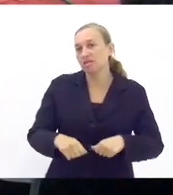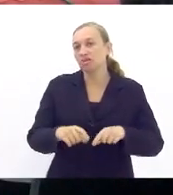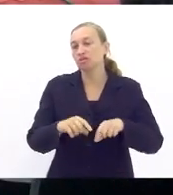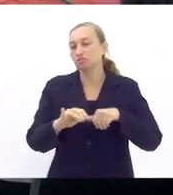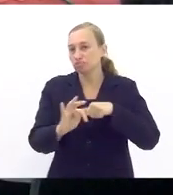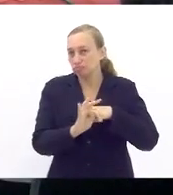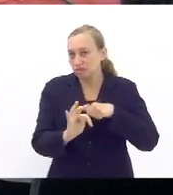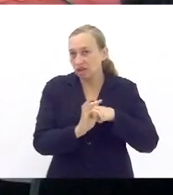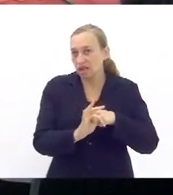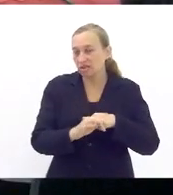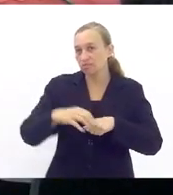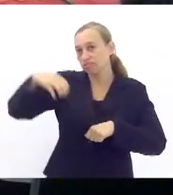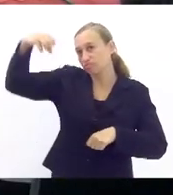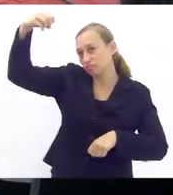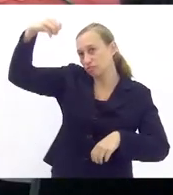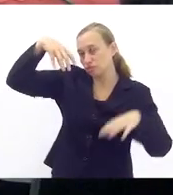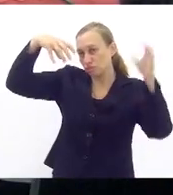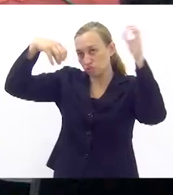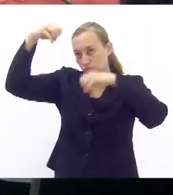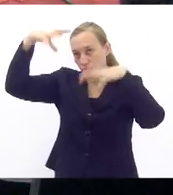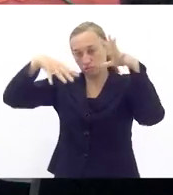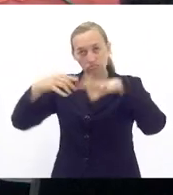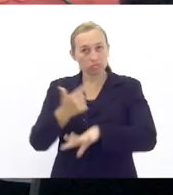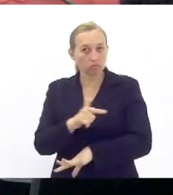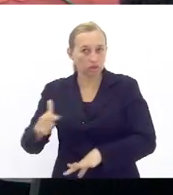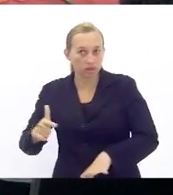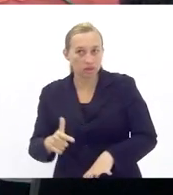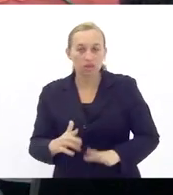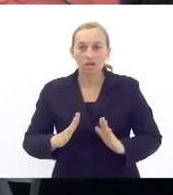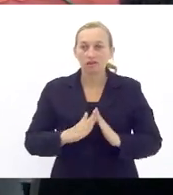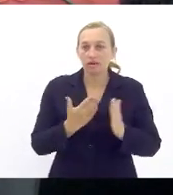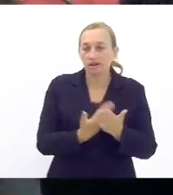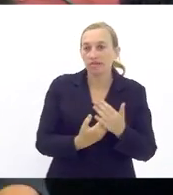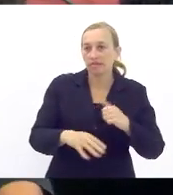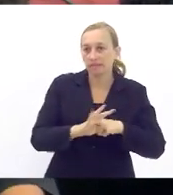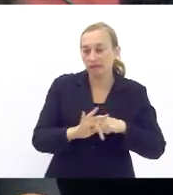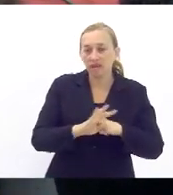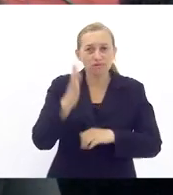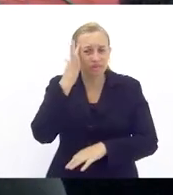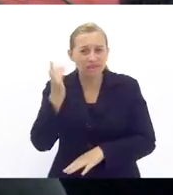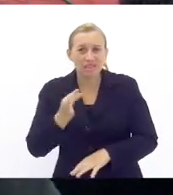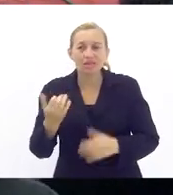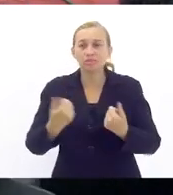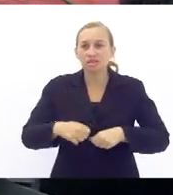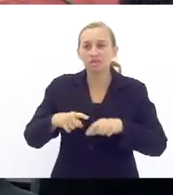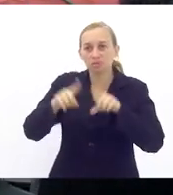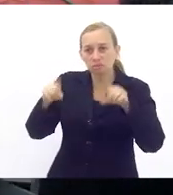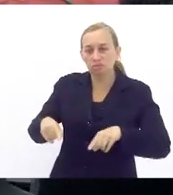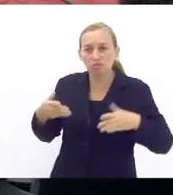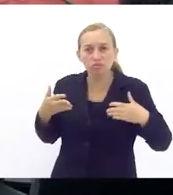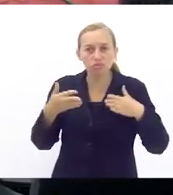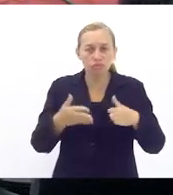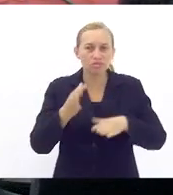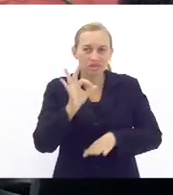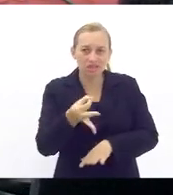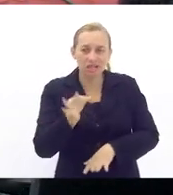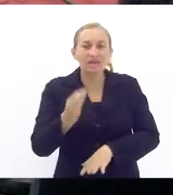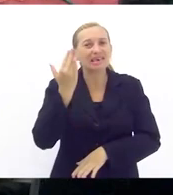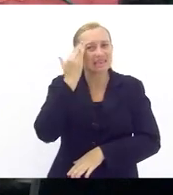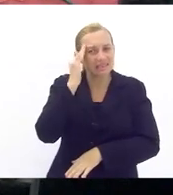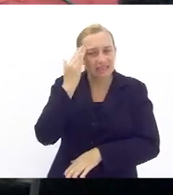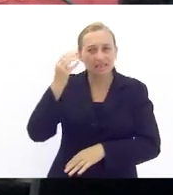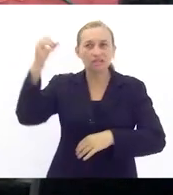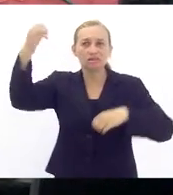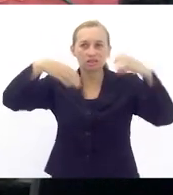de iluminação a gente não tem essa pessoa a Faetec não entende que a gente precisa de um funcionário específico para isso de uma pessoa que entenda